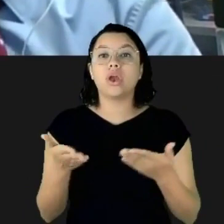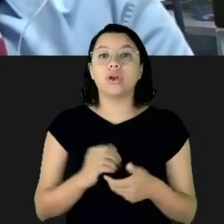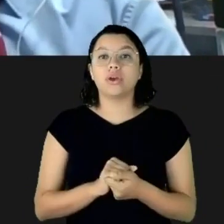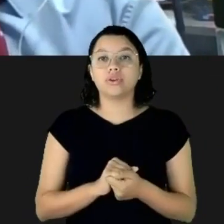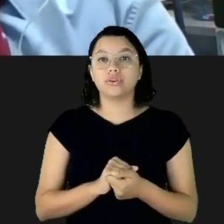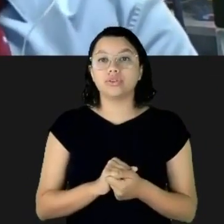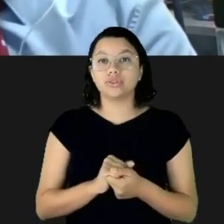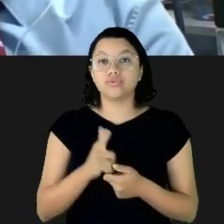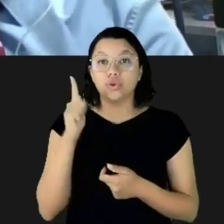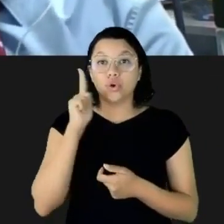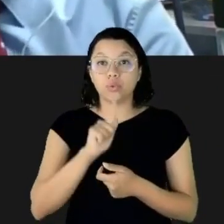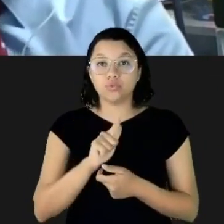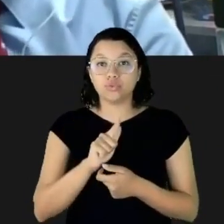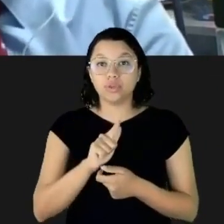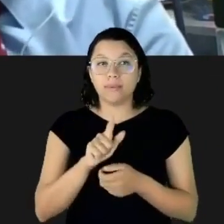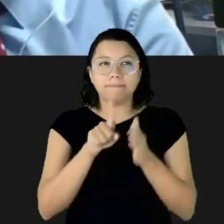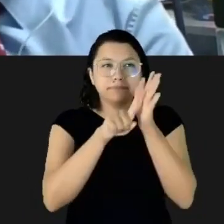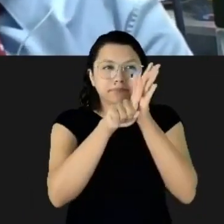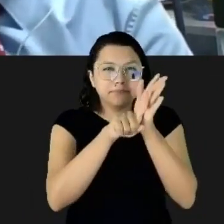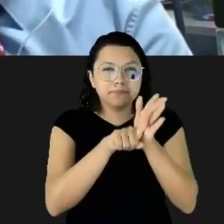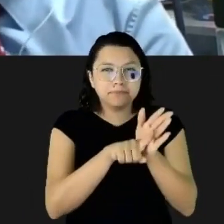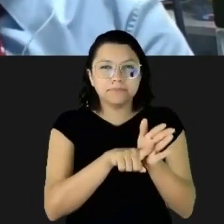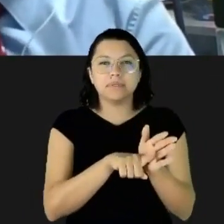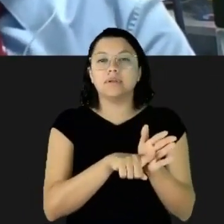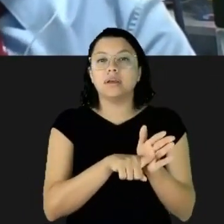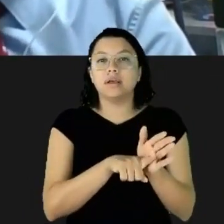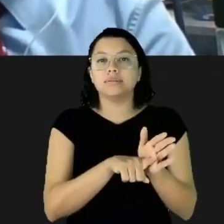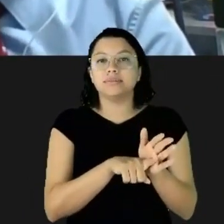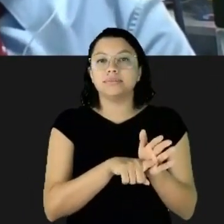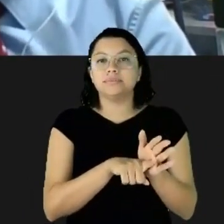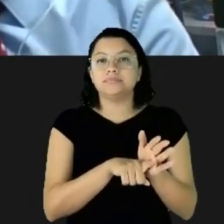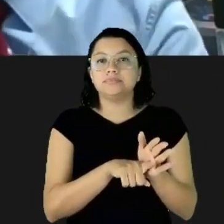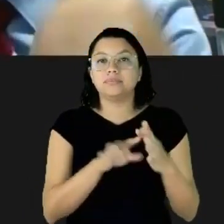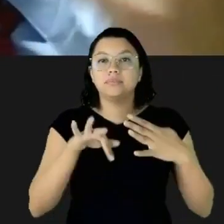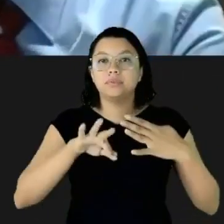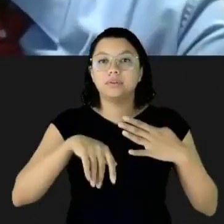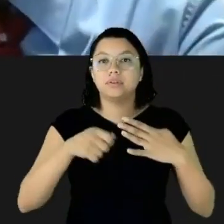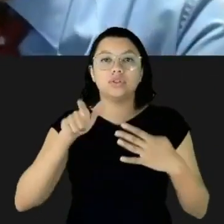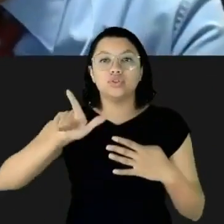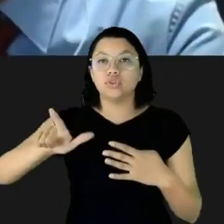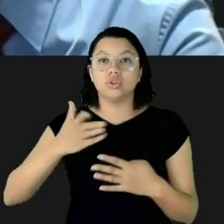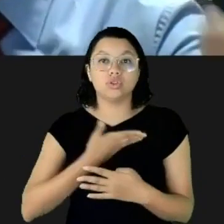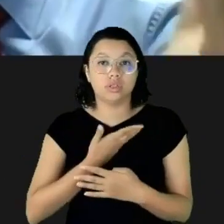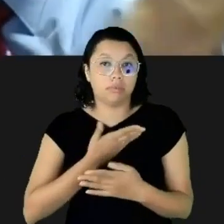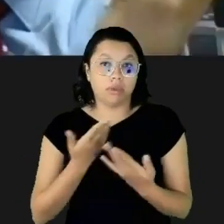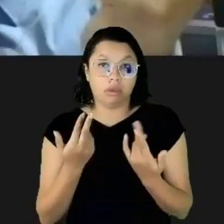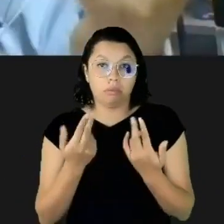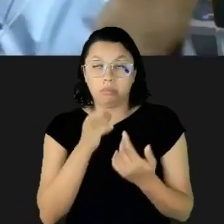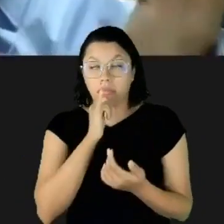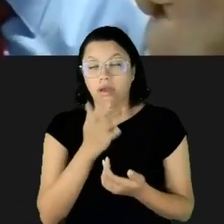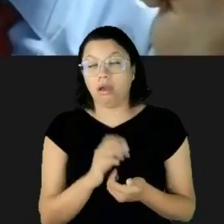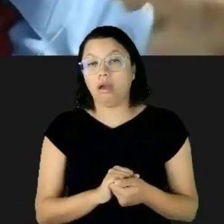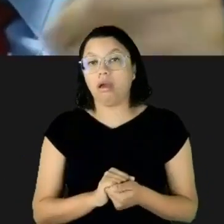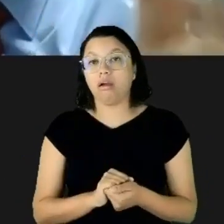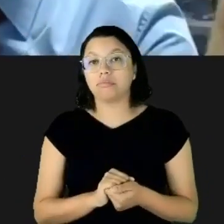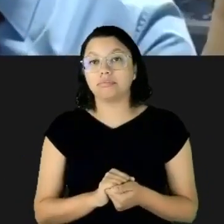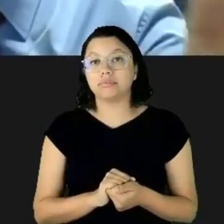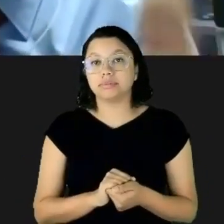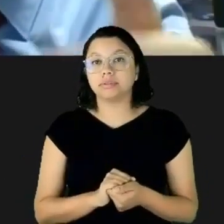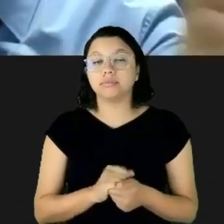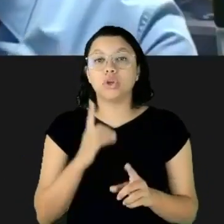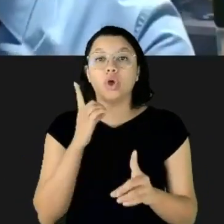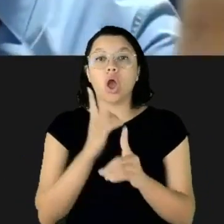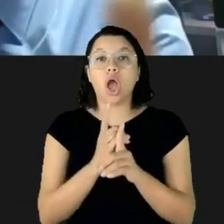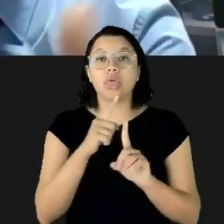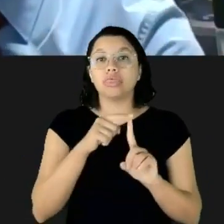aqui aqui você consegue pesquisar sentença de outros colegas por exemplo achar